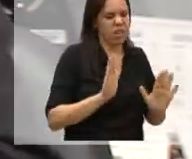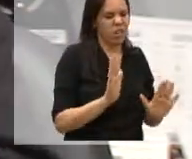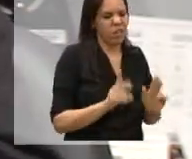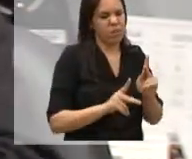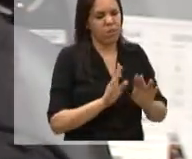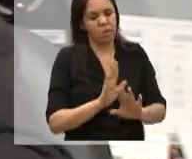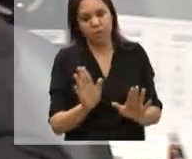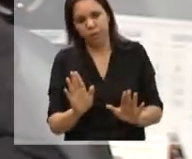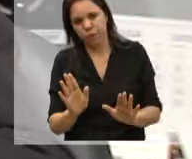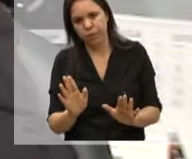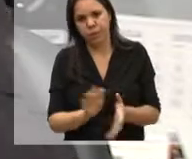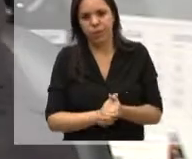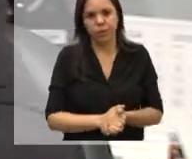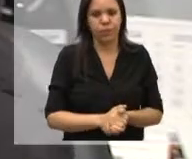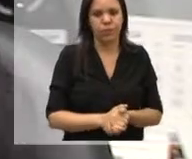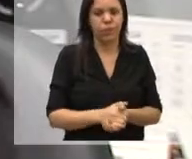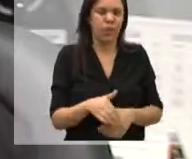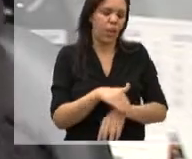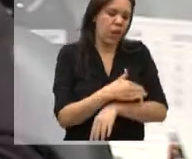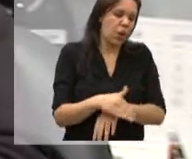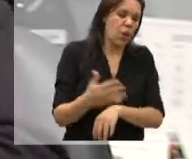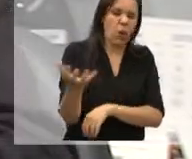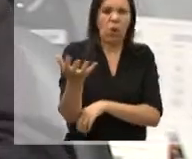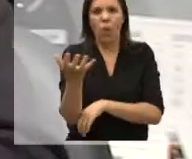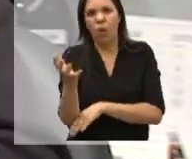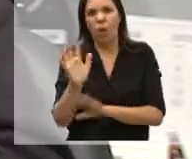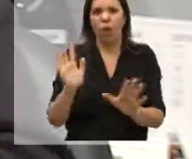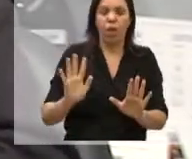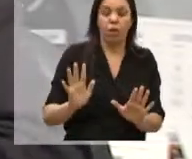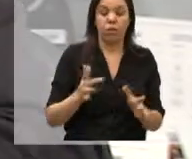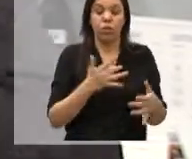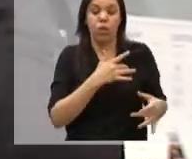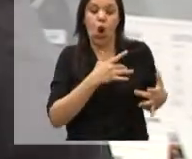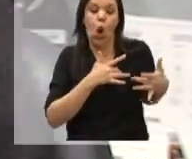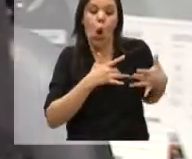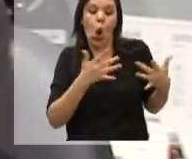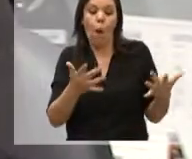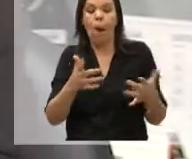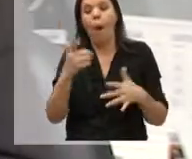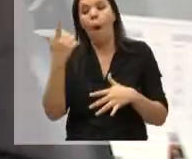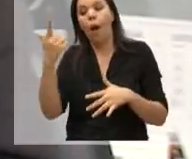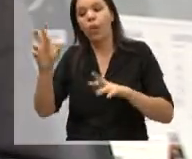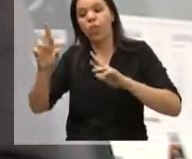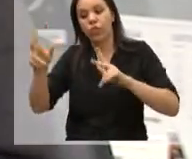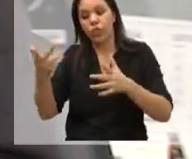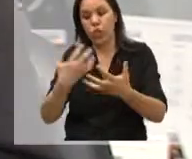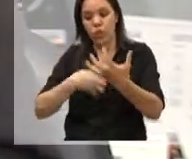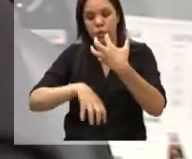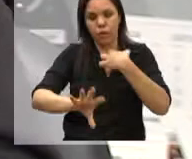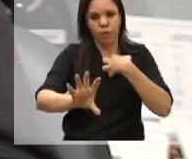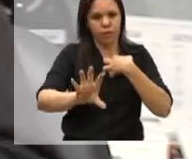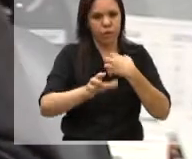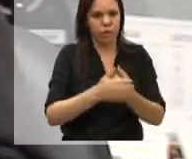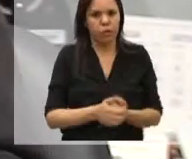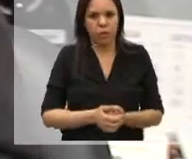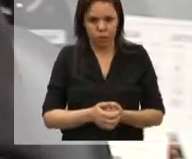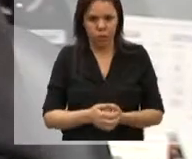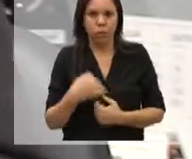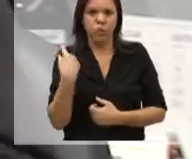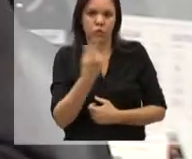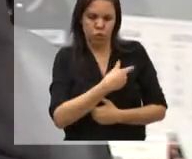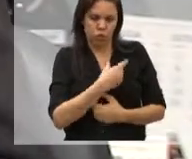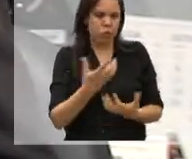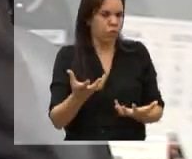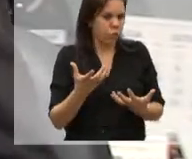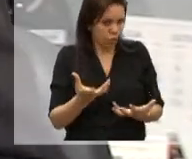dó de cicrano porque está na rua, no semáforo. Compaixão é você se colocar no lugar das pessoas. Então nós